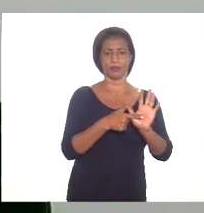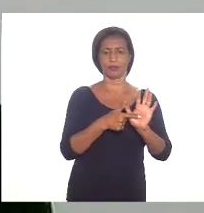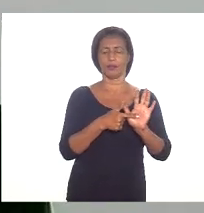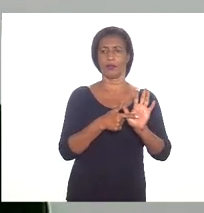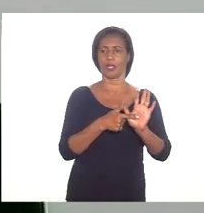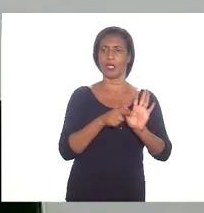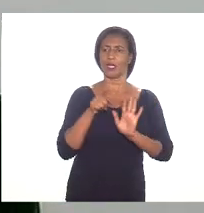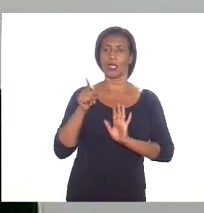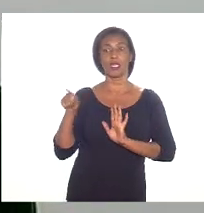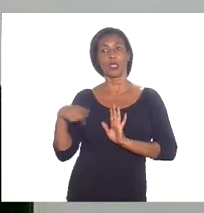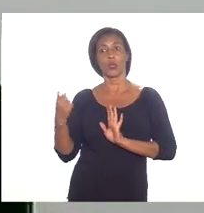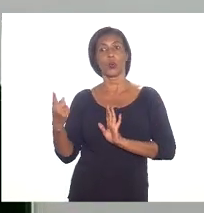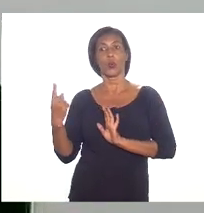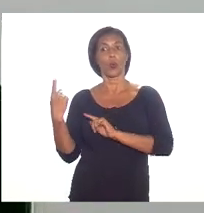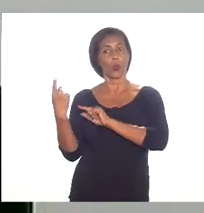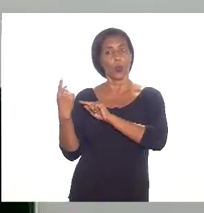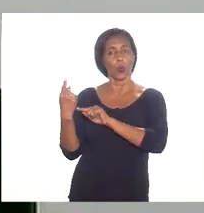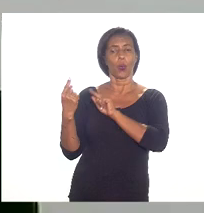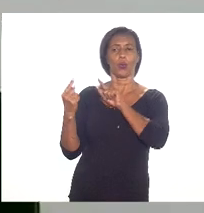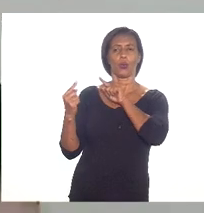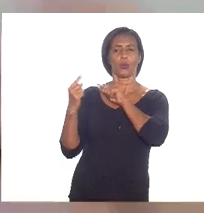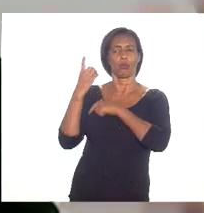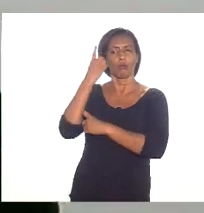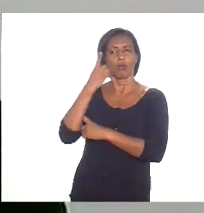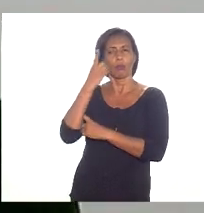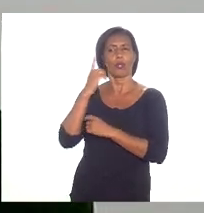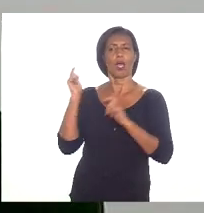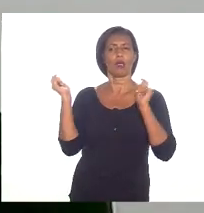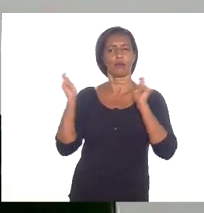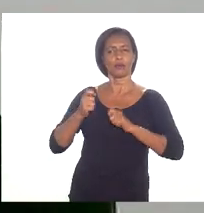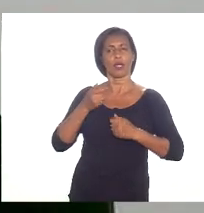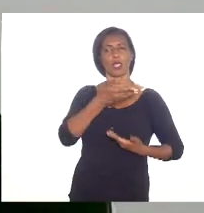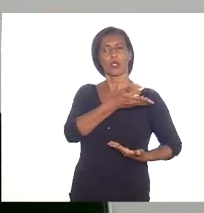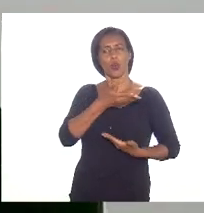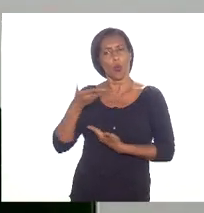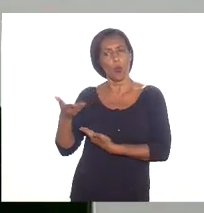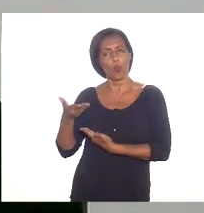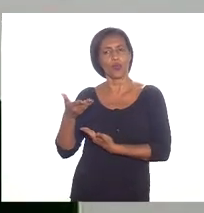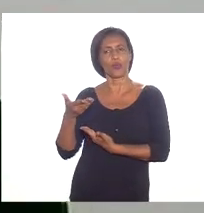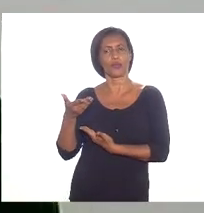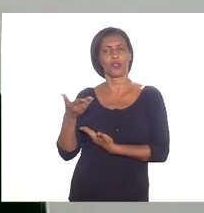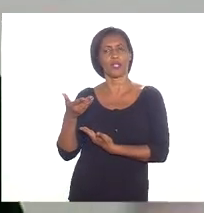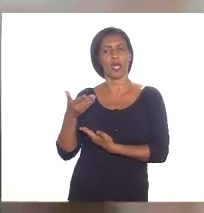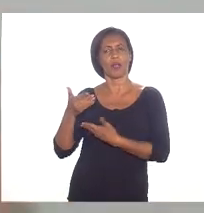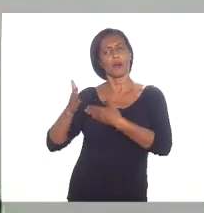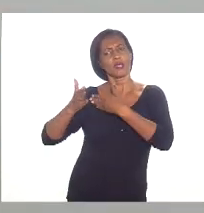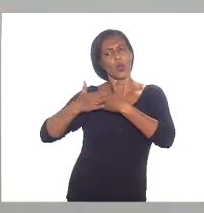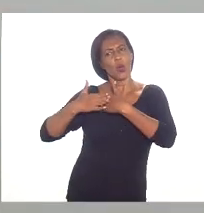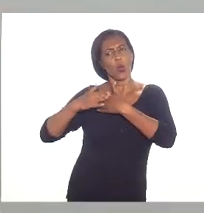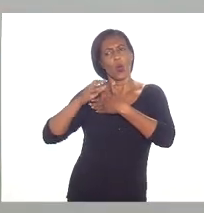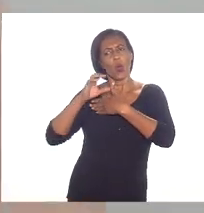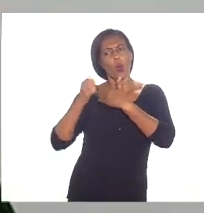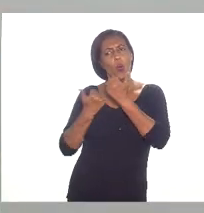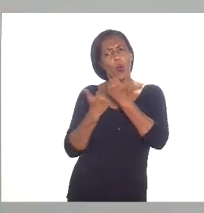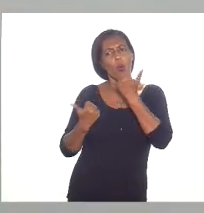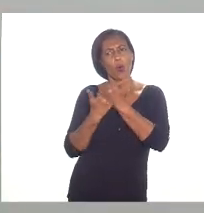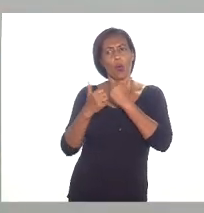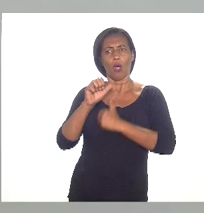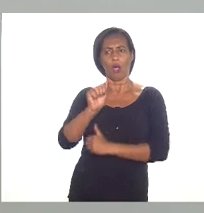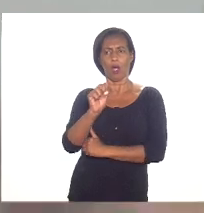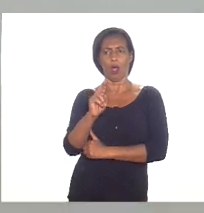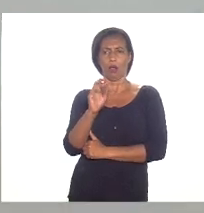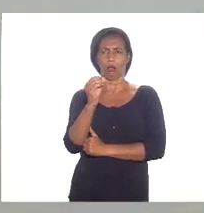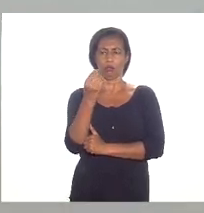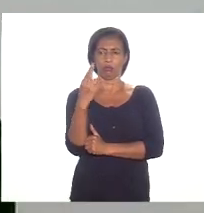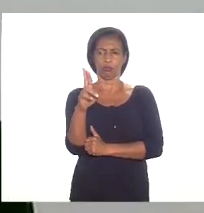deputado Léo Vieira também pudesse convidar o deputado Dionísio Lins para ser coautor, visto que o deputado Dionísio Lins, o projeto dele